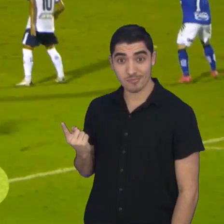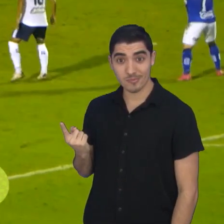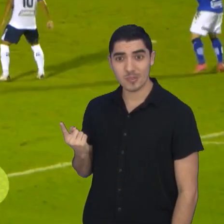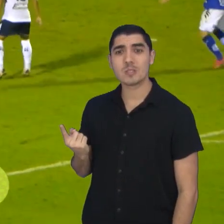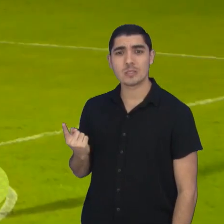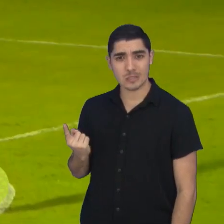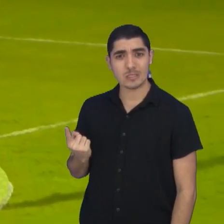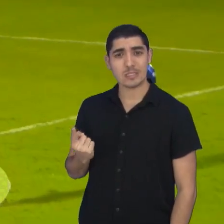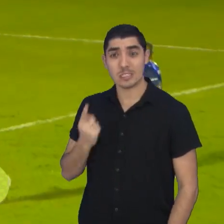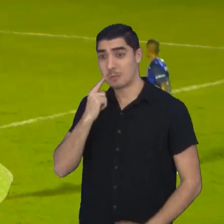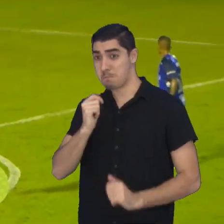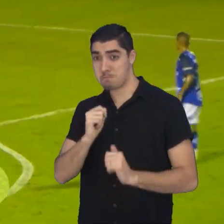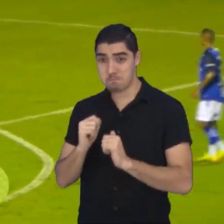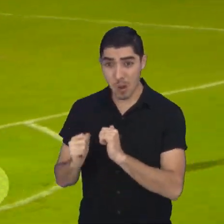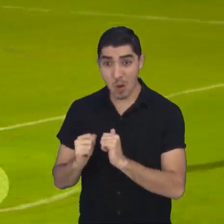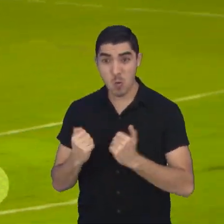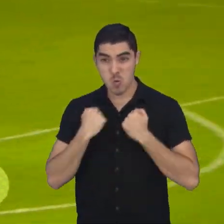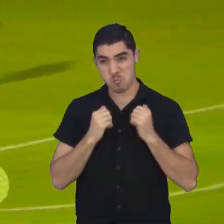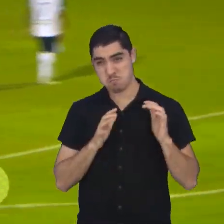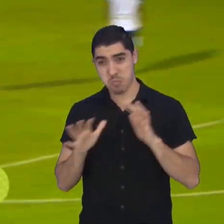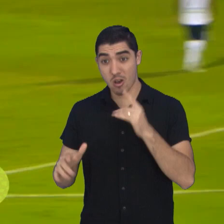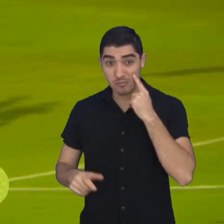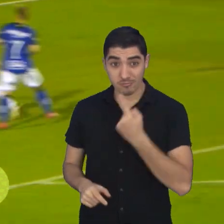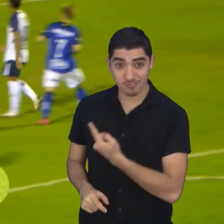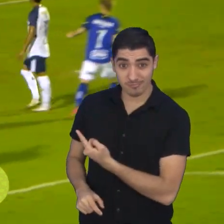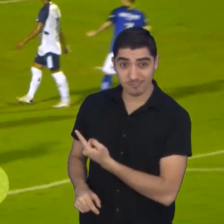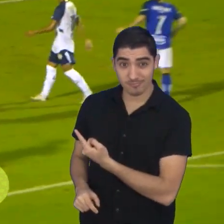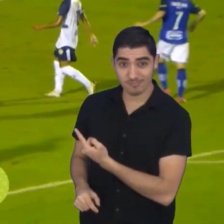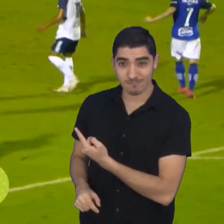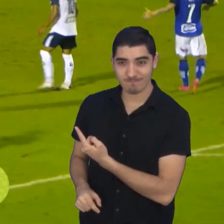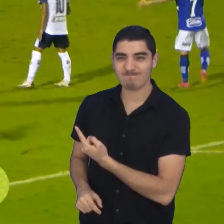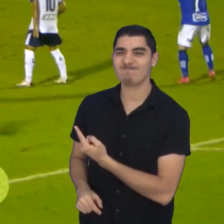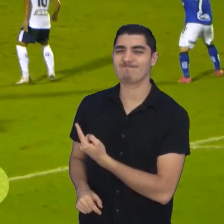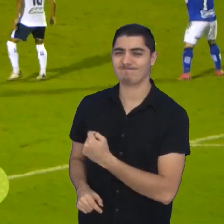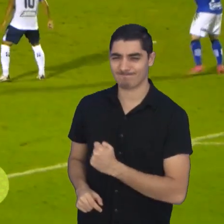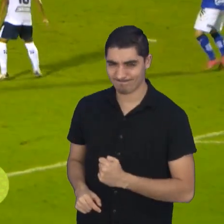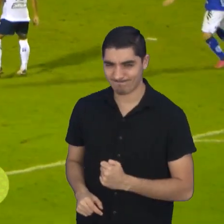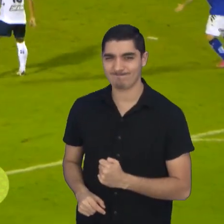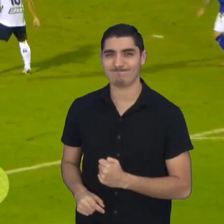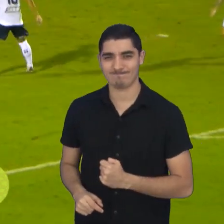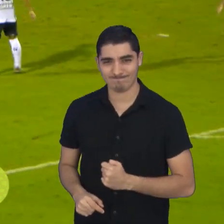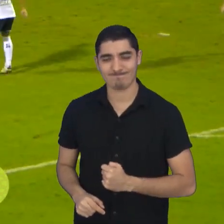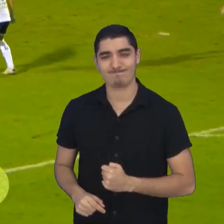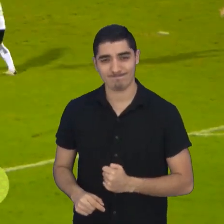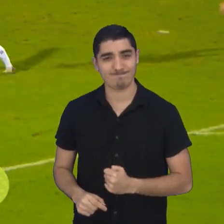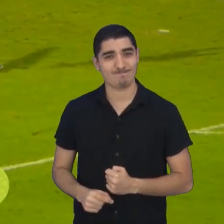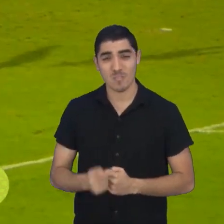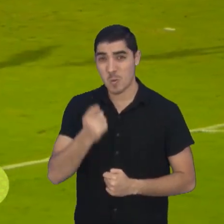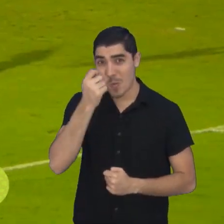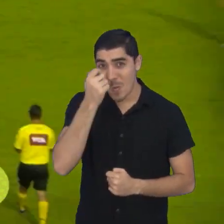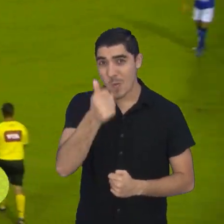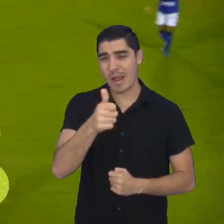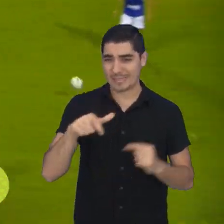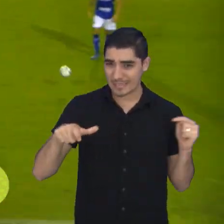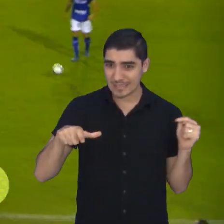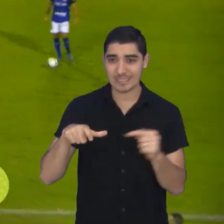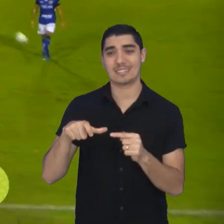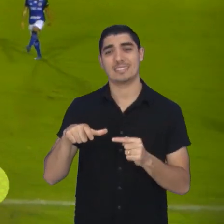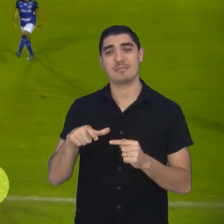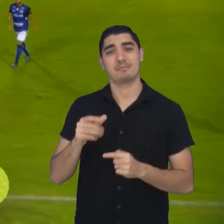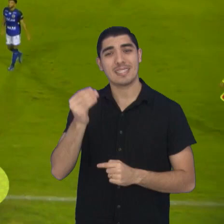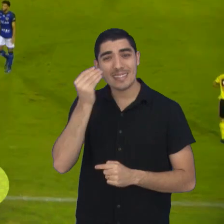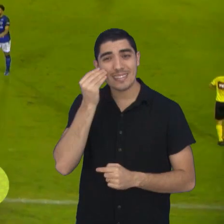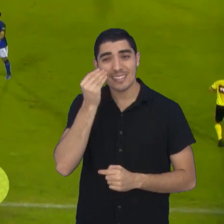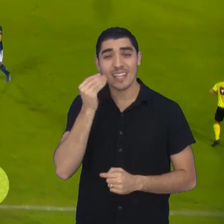Zé Leandro. Cara a cara, mas Rodolfo fez esse milagre aí, a queima-roupa, para garantir